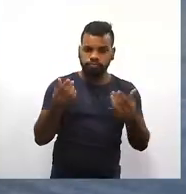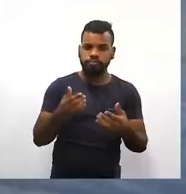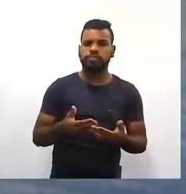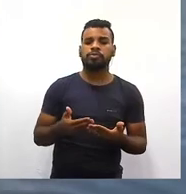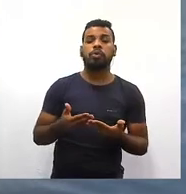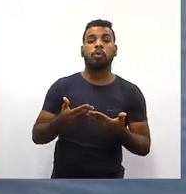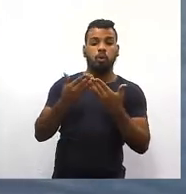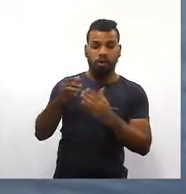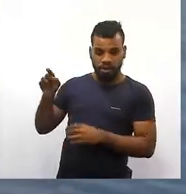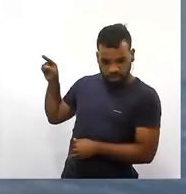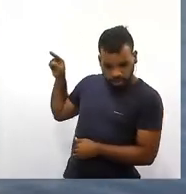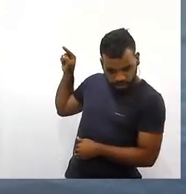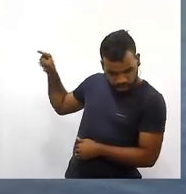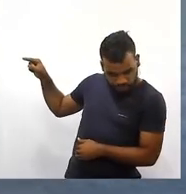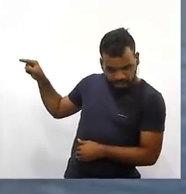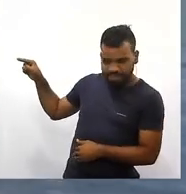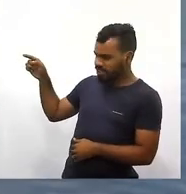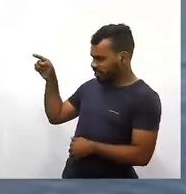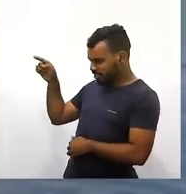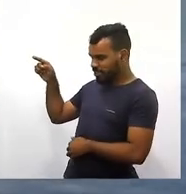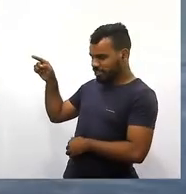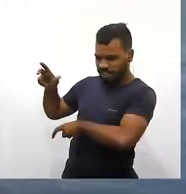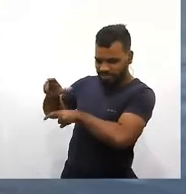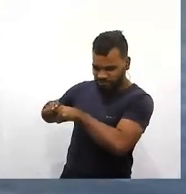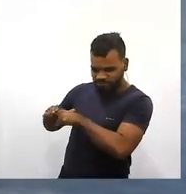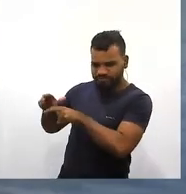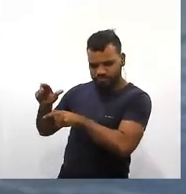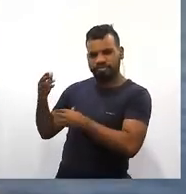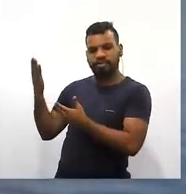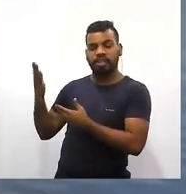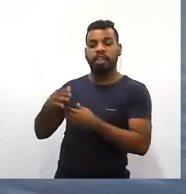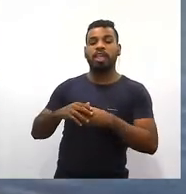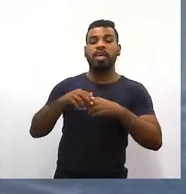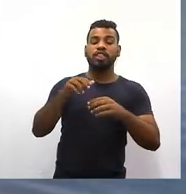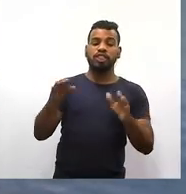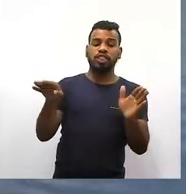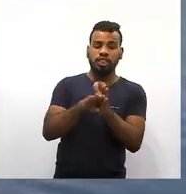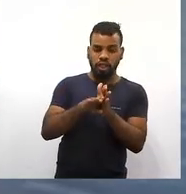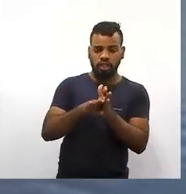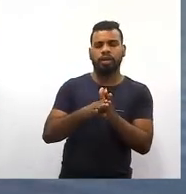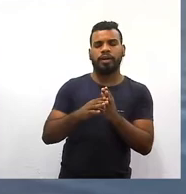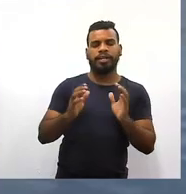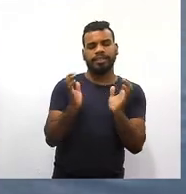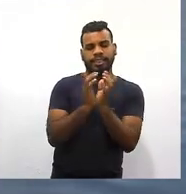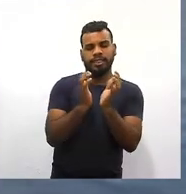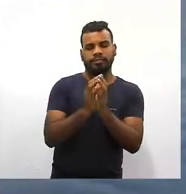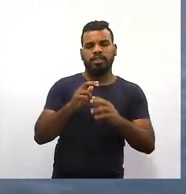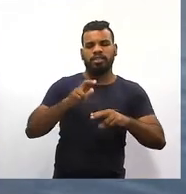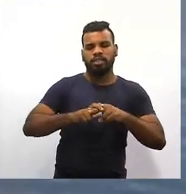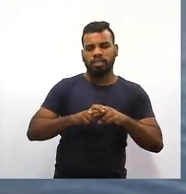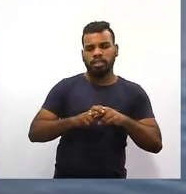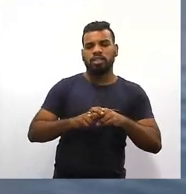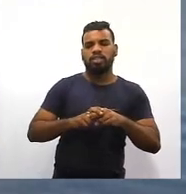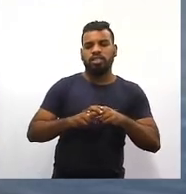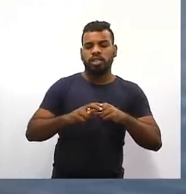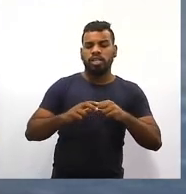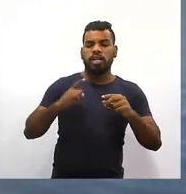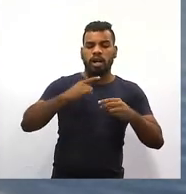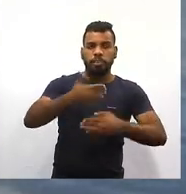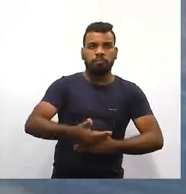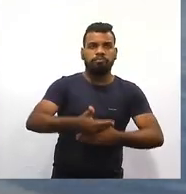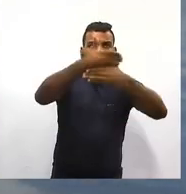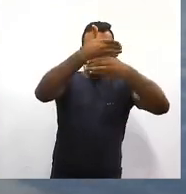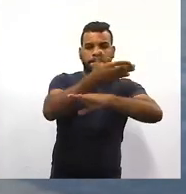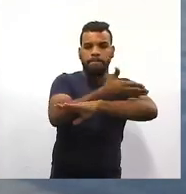o Severino chega ao Recife, né, ele se encosta para descansar do cansaço da viagem, ele se encosta numa parede branca,